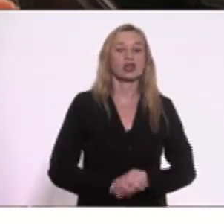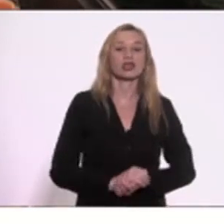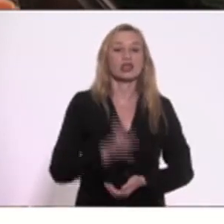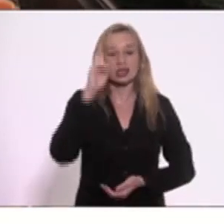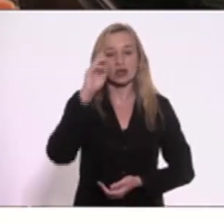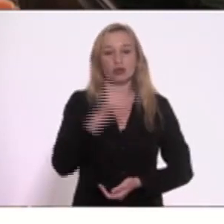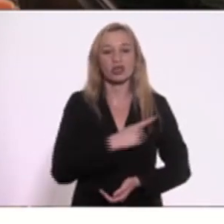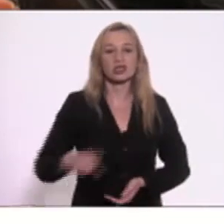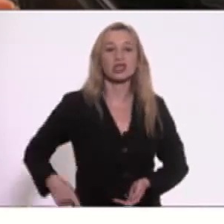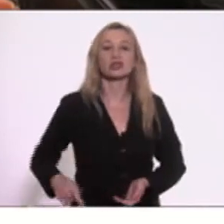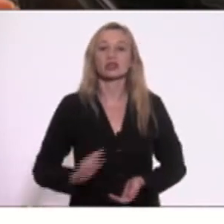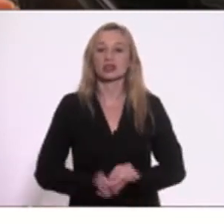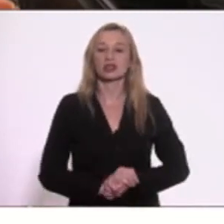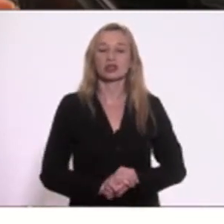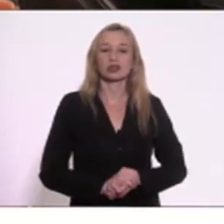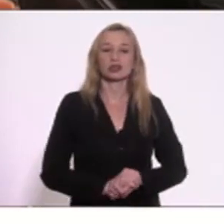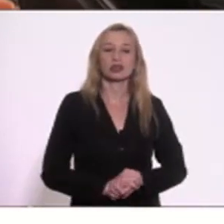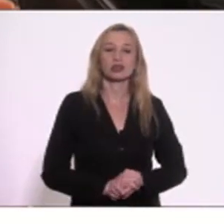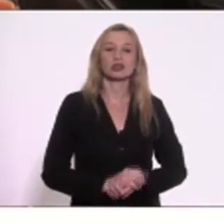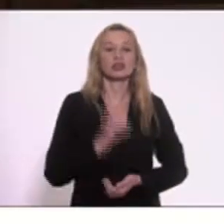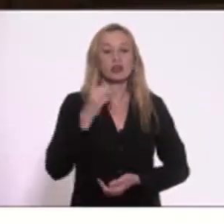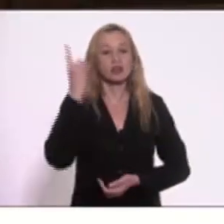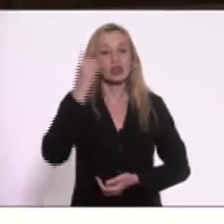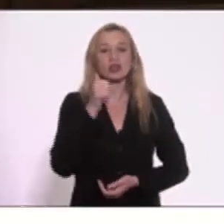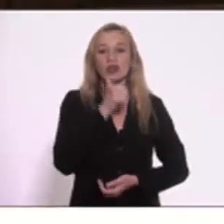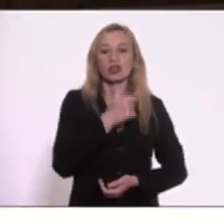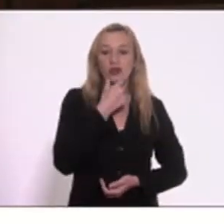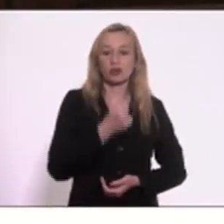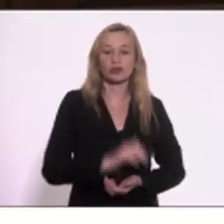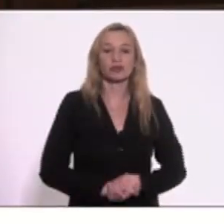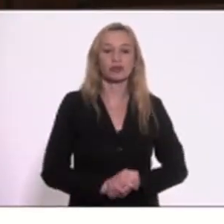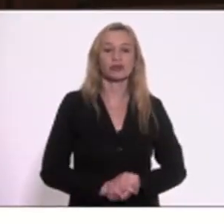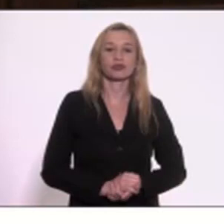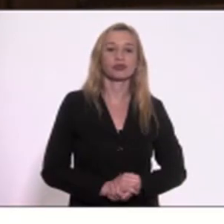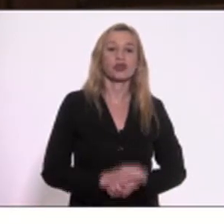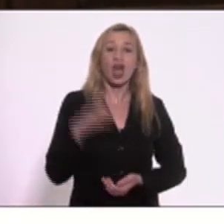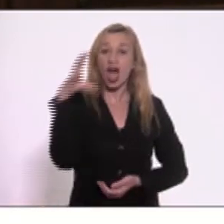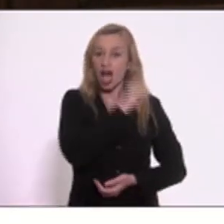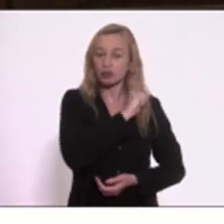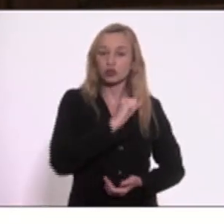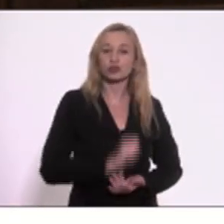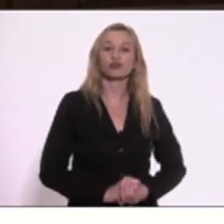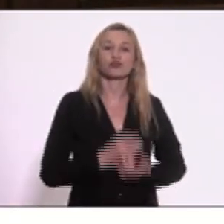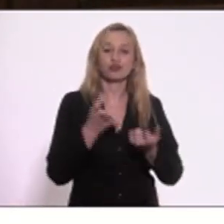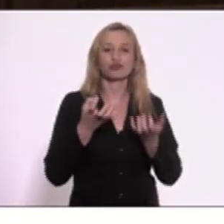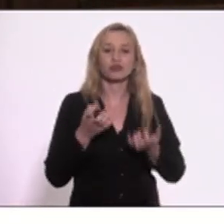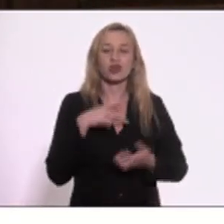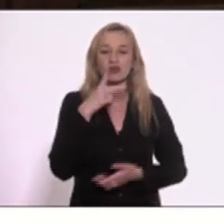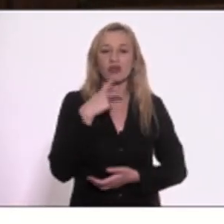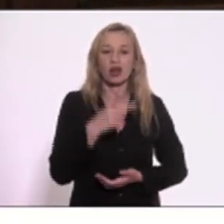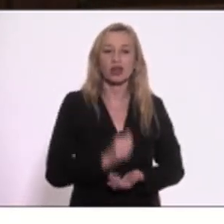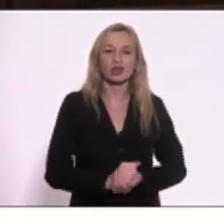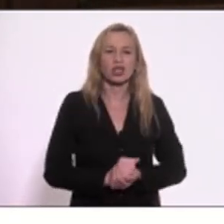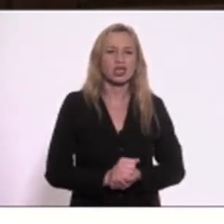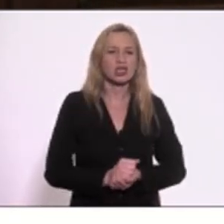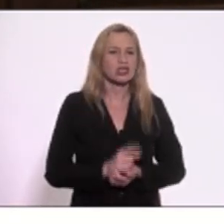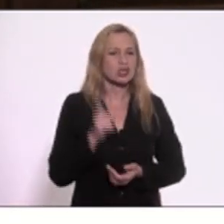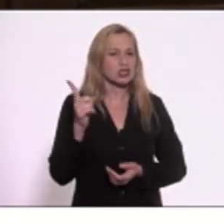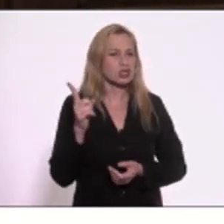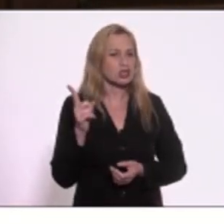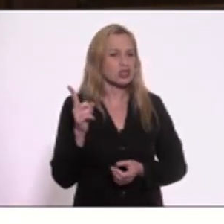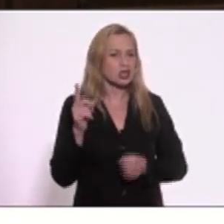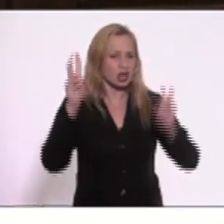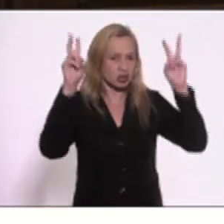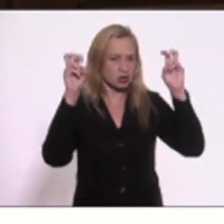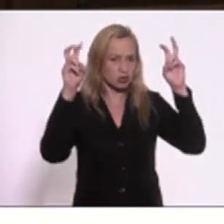Senhor presidente, senhoras deputadas, senhores deputados, rapidamente eu quero mencionar esse conteúdo